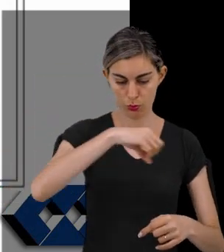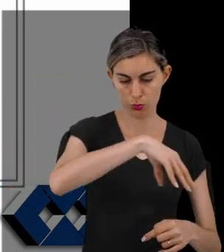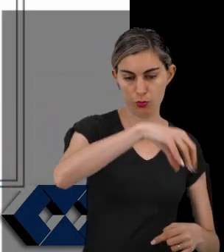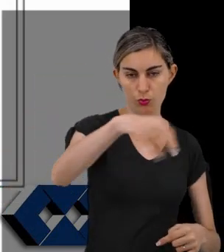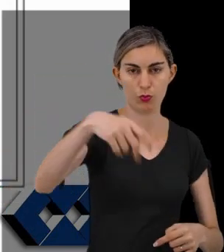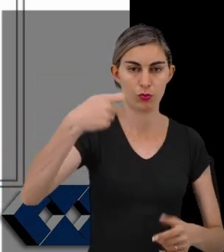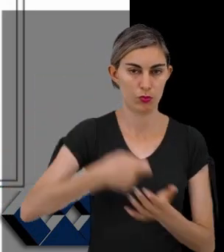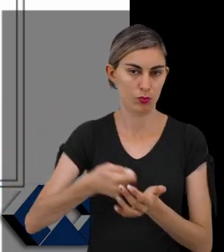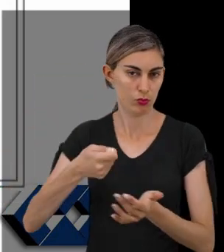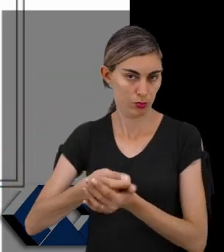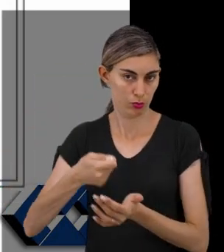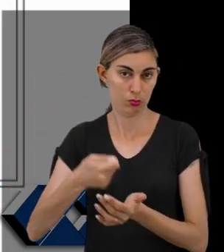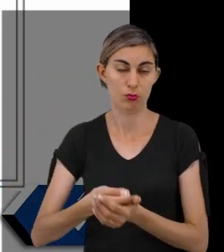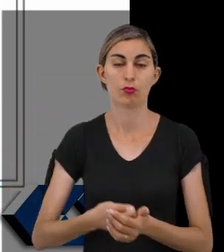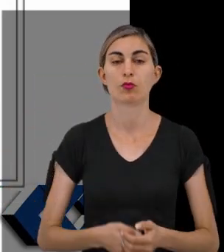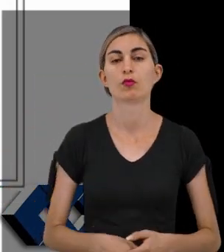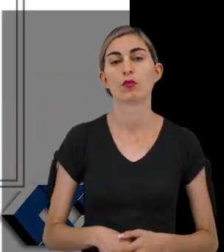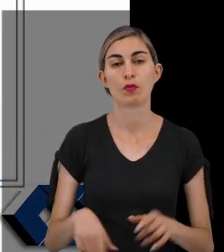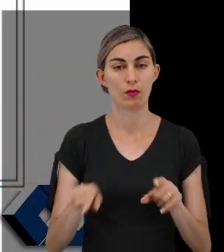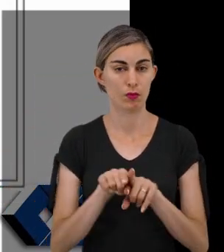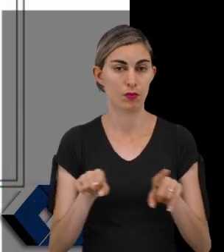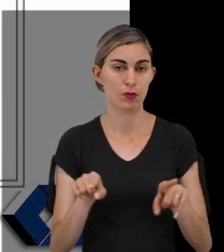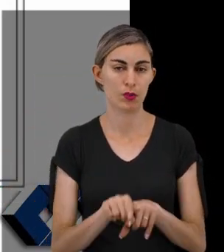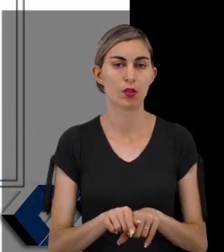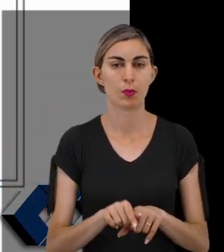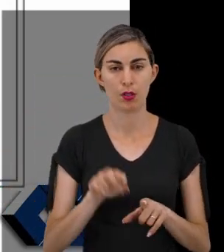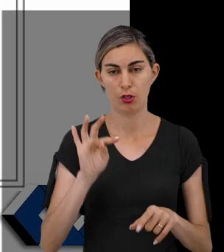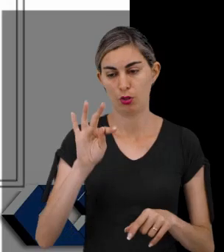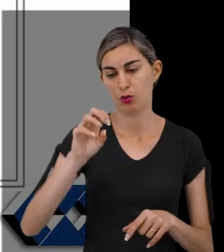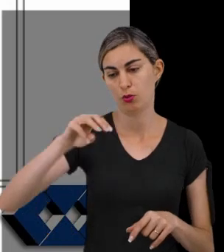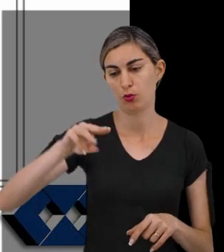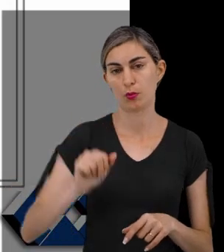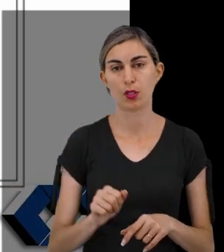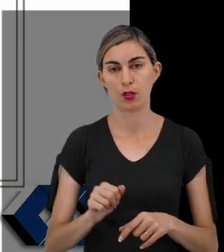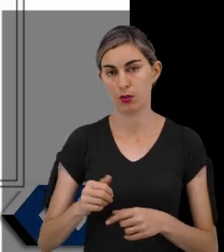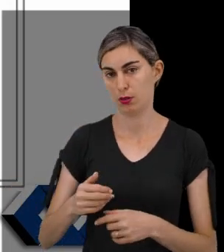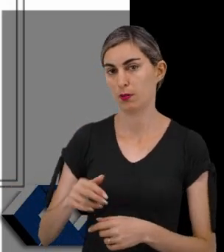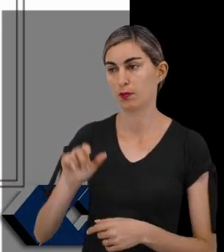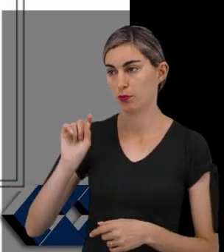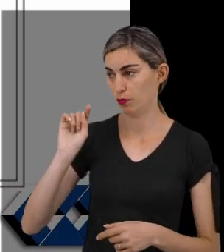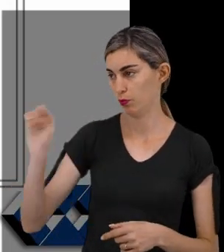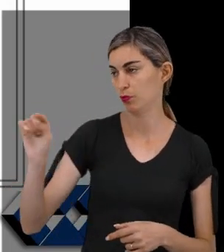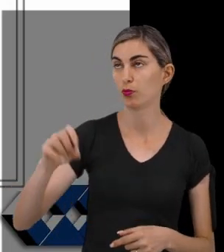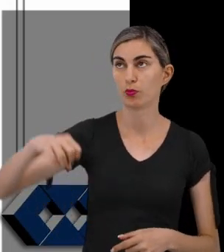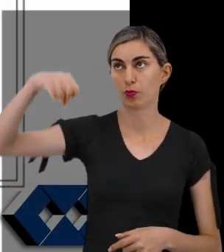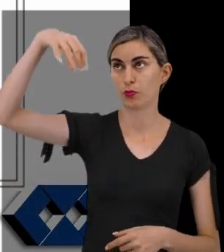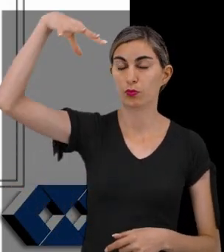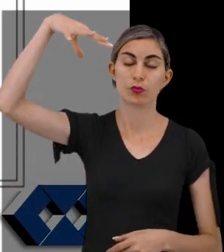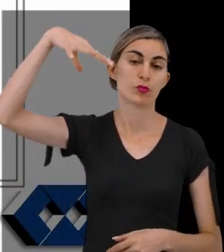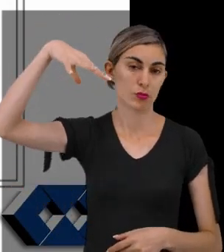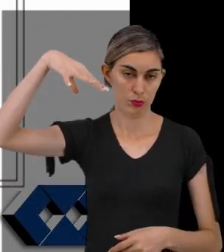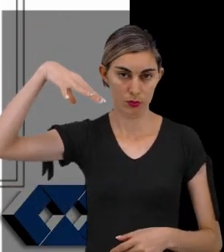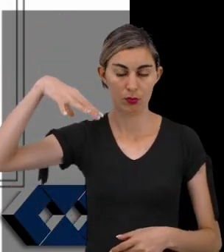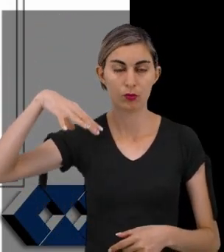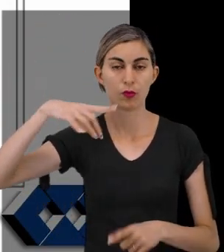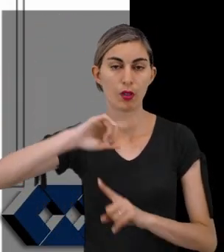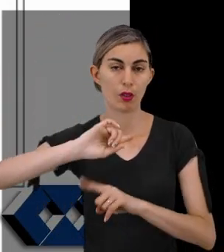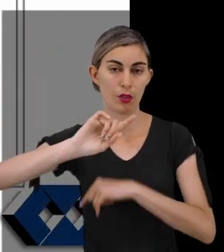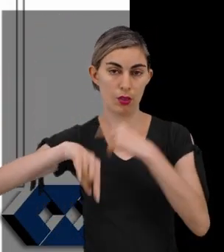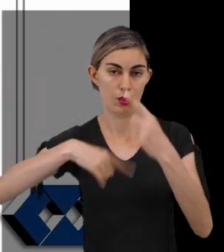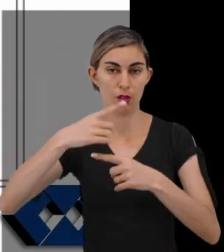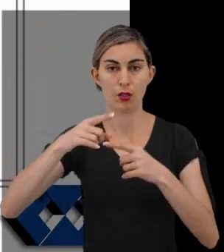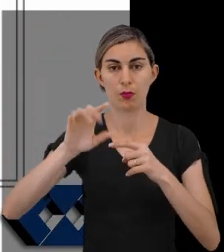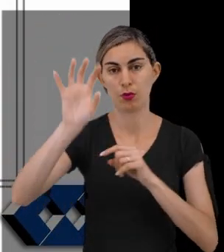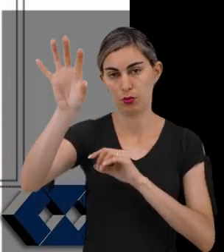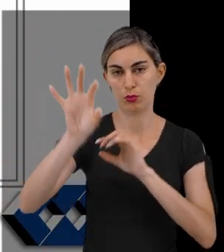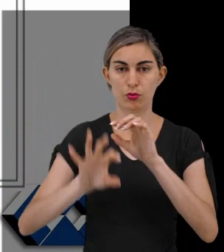ali no teto, e também vai ter ali a tomada de luz, né, que liga ao ponto de iluminação. E depois a